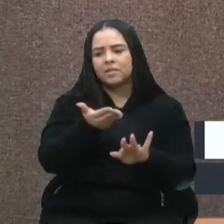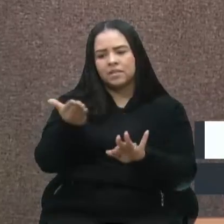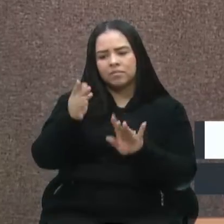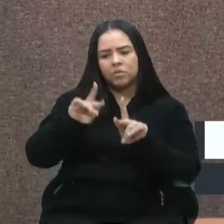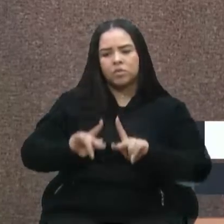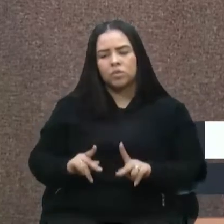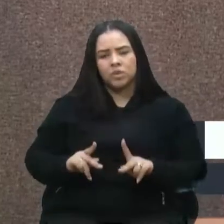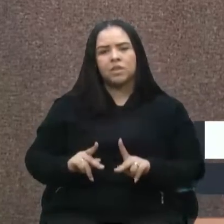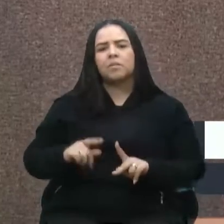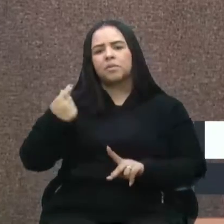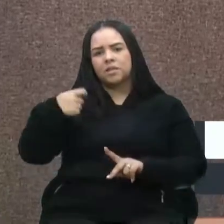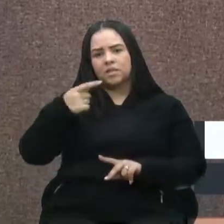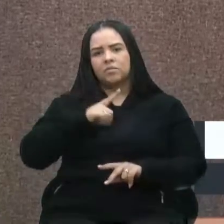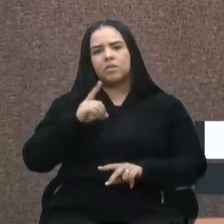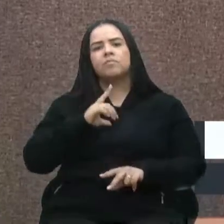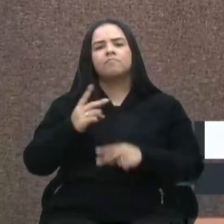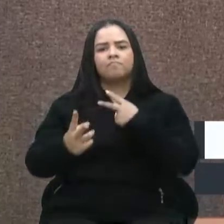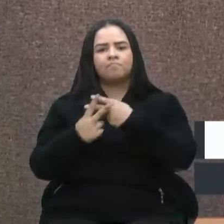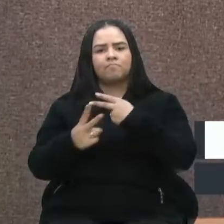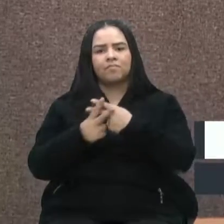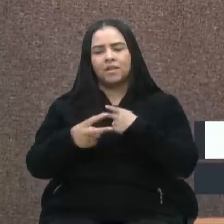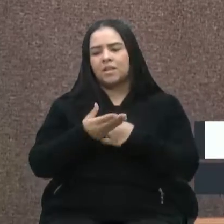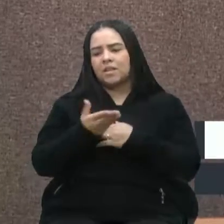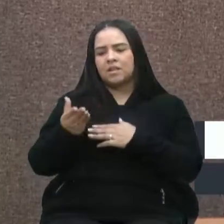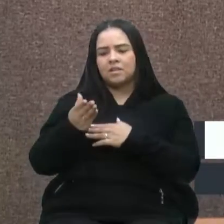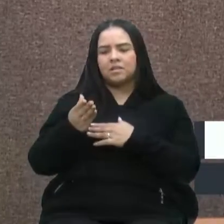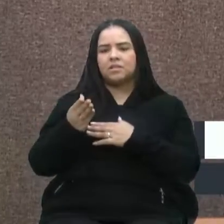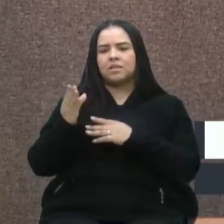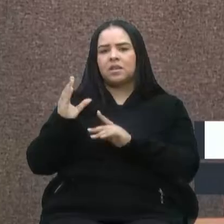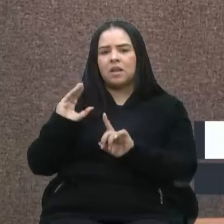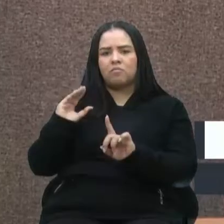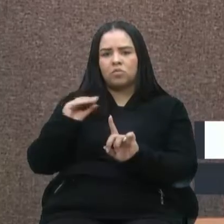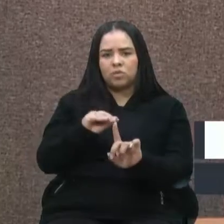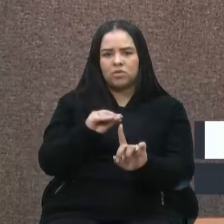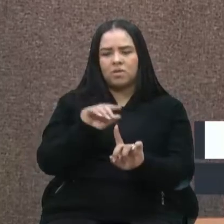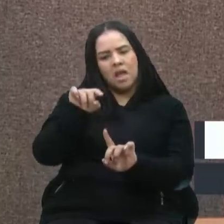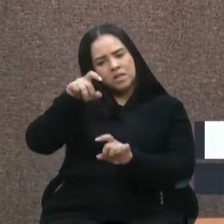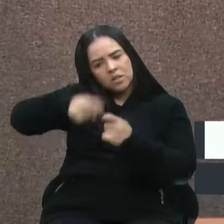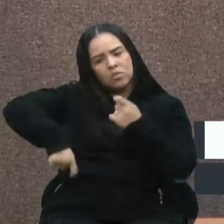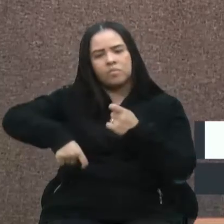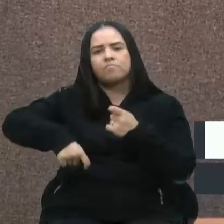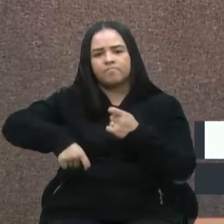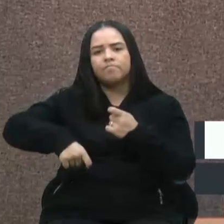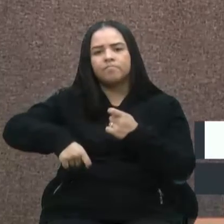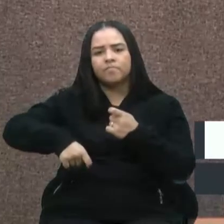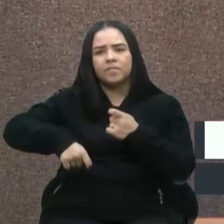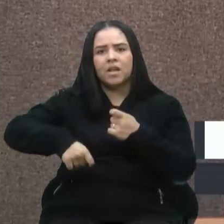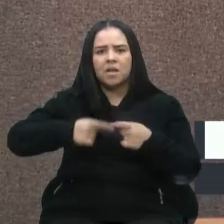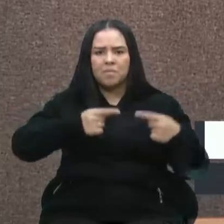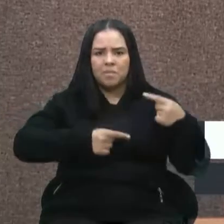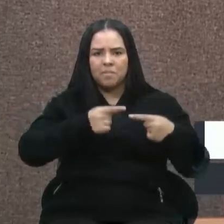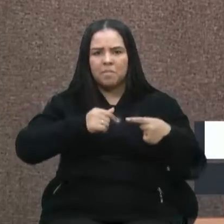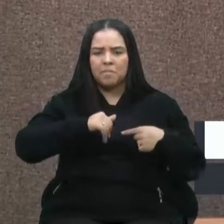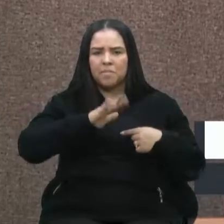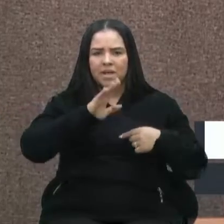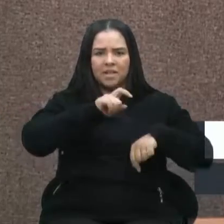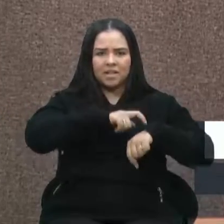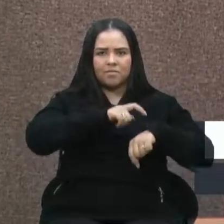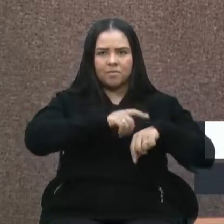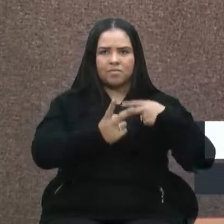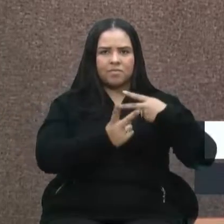precisam ser punidos os abusadores dos estupradores a discussão do aumento de pena